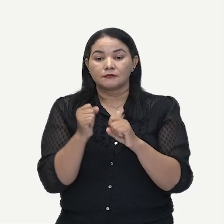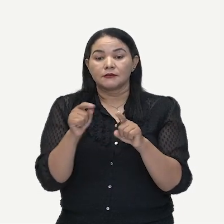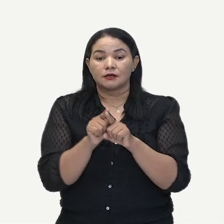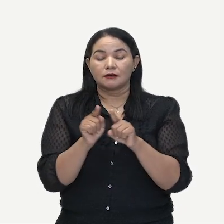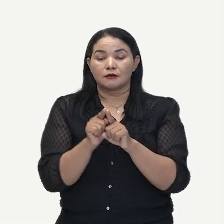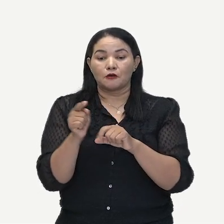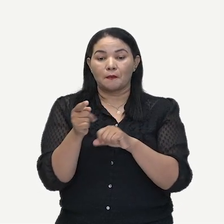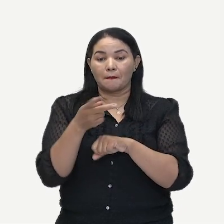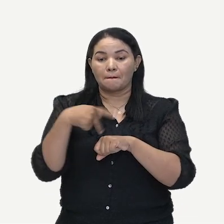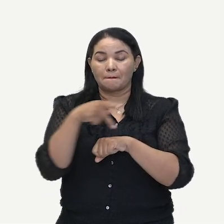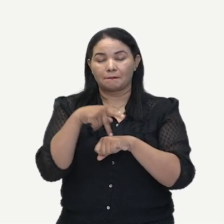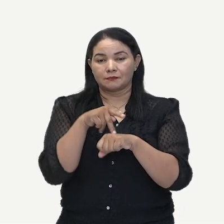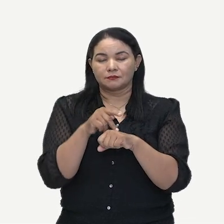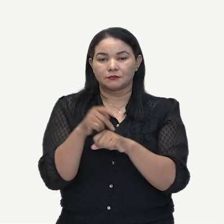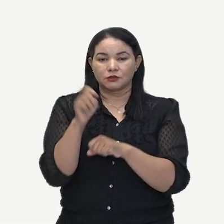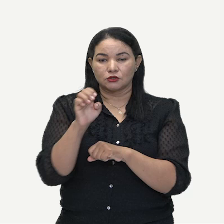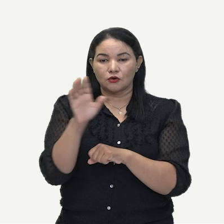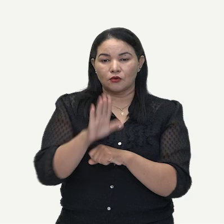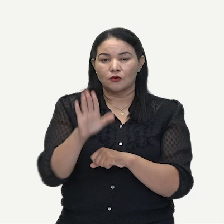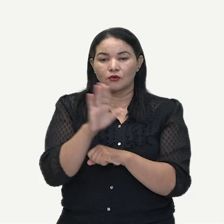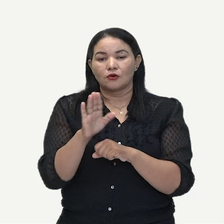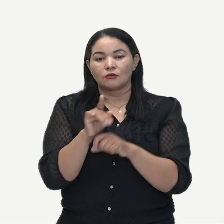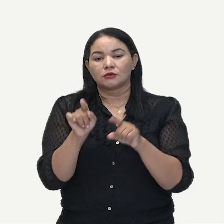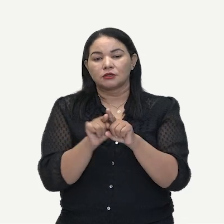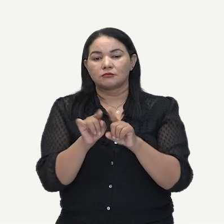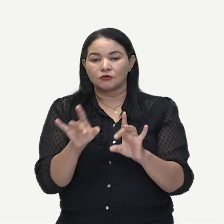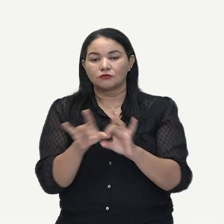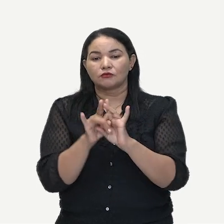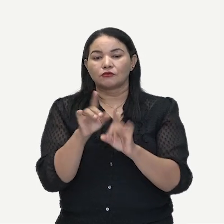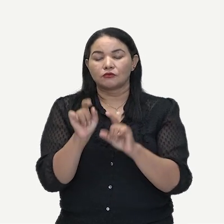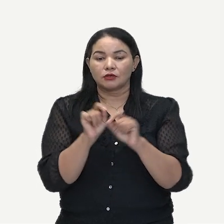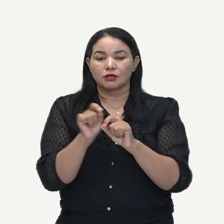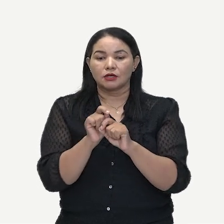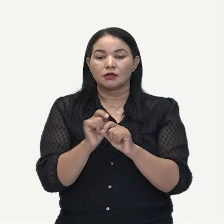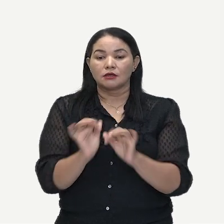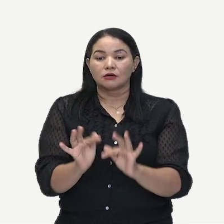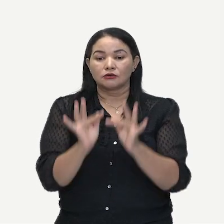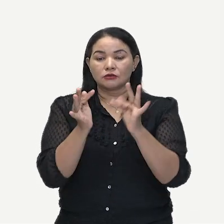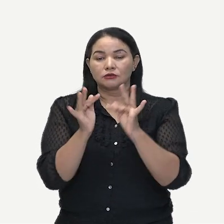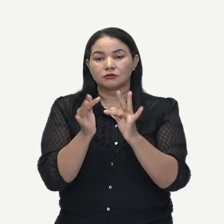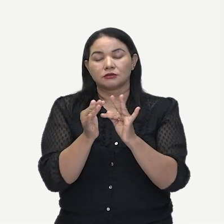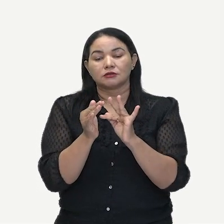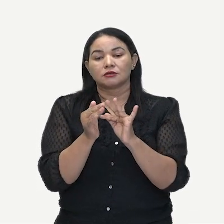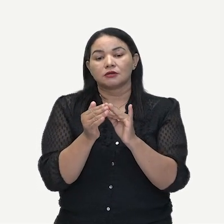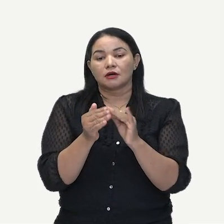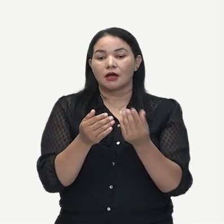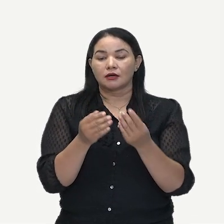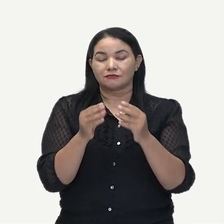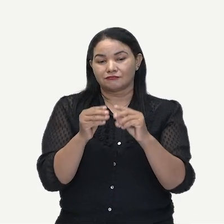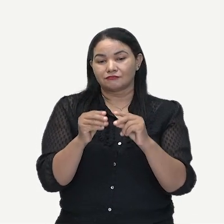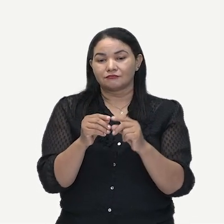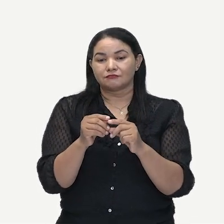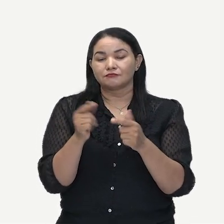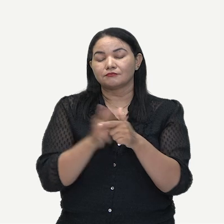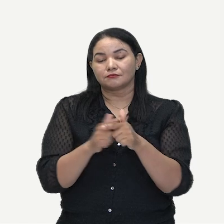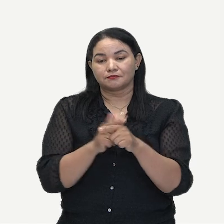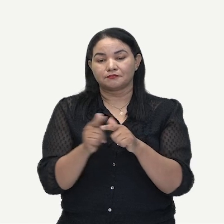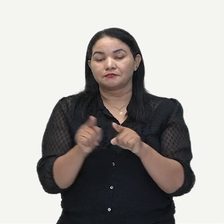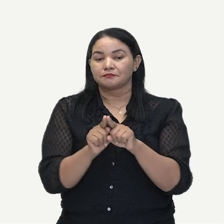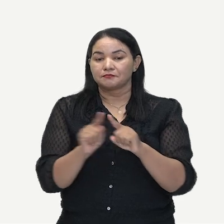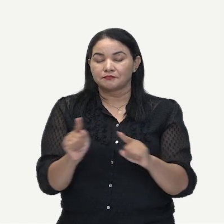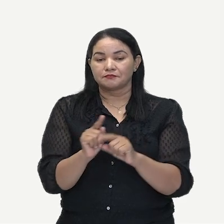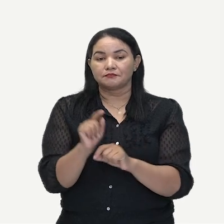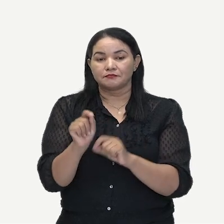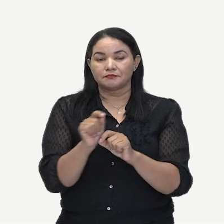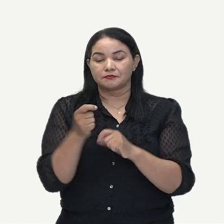Europa Oriental, eles vão passar a estar tecnologicamente defasados. E aí o que é necessário?